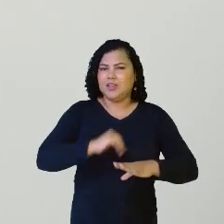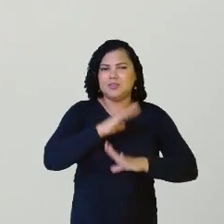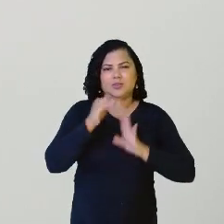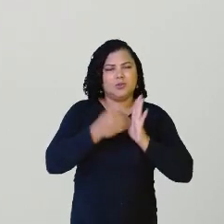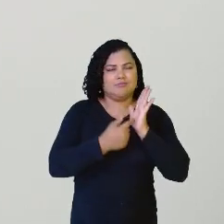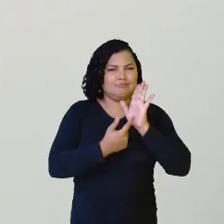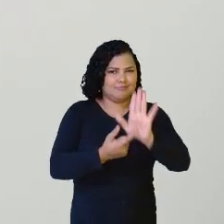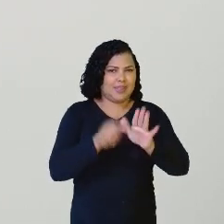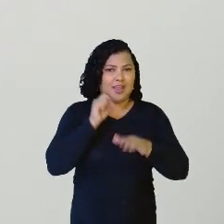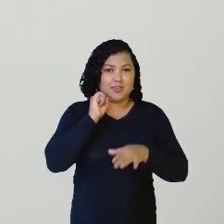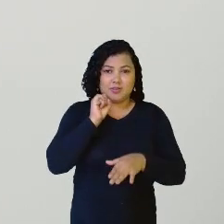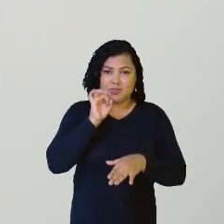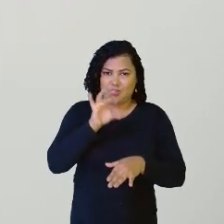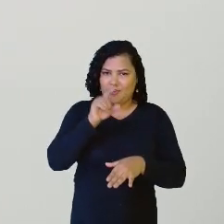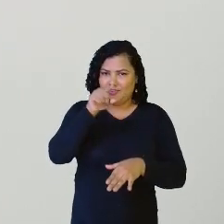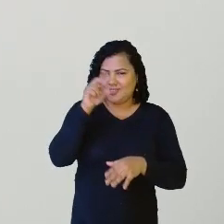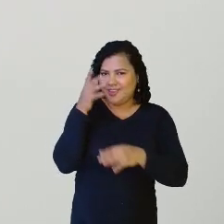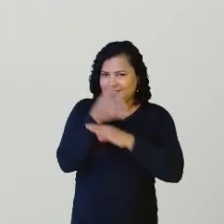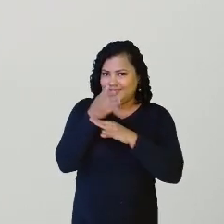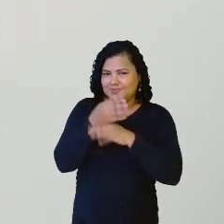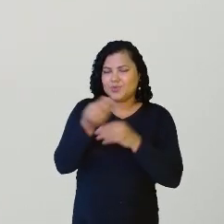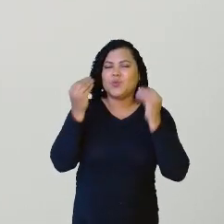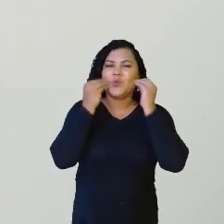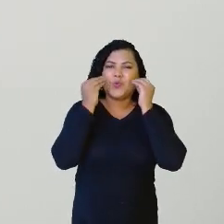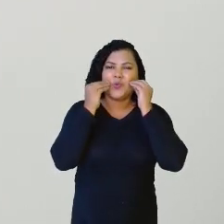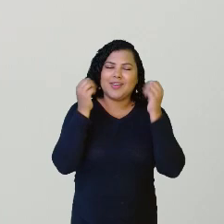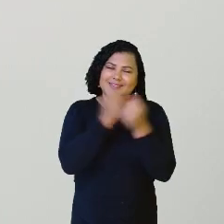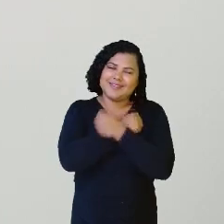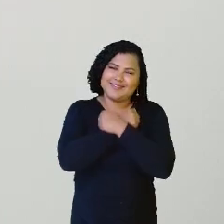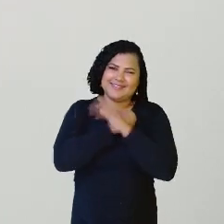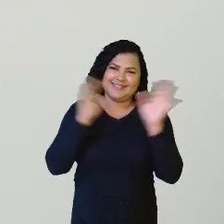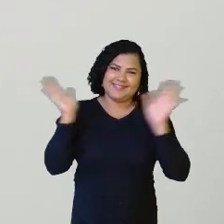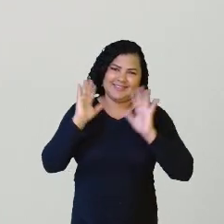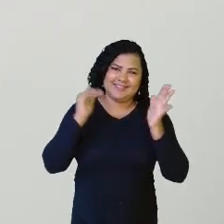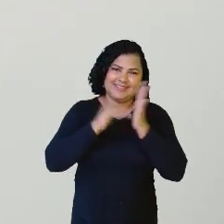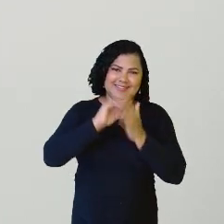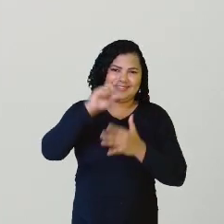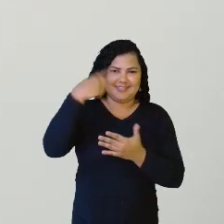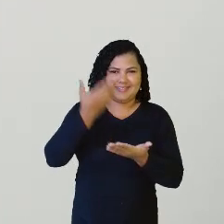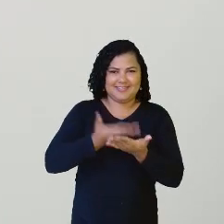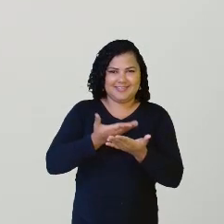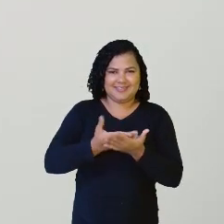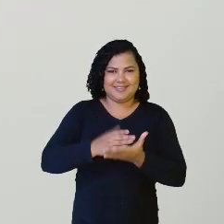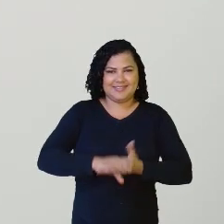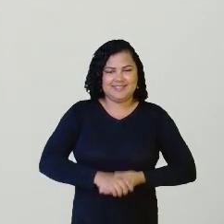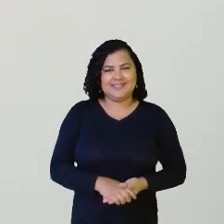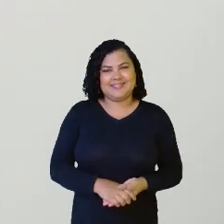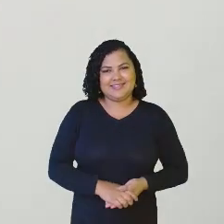disponível. É só vocês acessarem. Um beijo para vocês, grande abraço e até a nossa próxima aula.